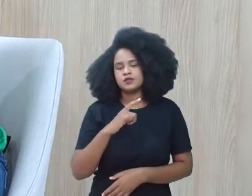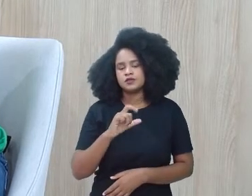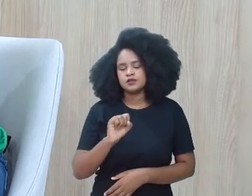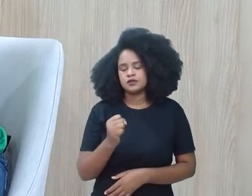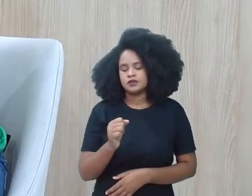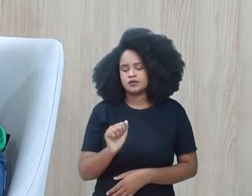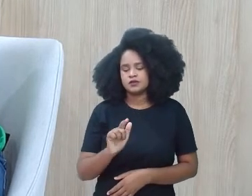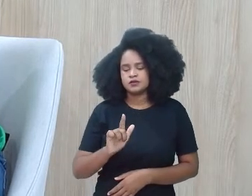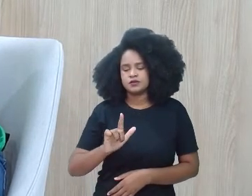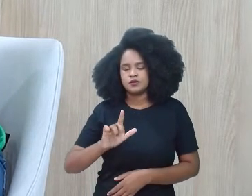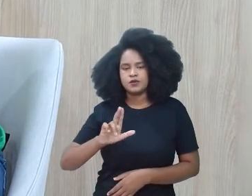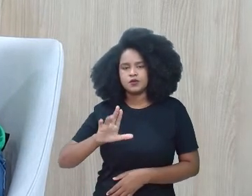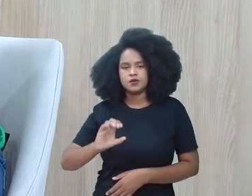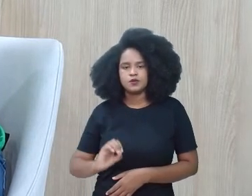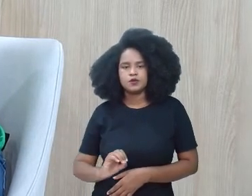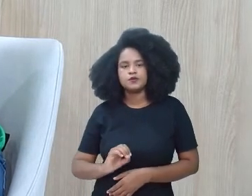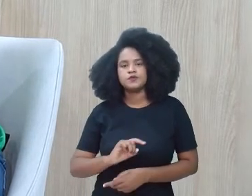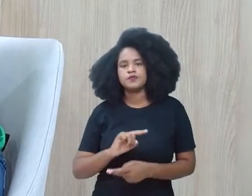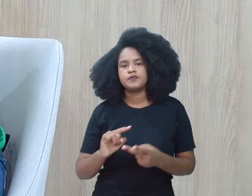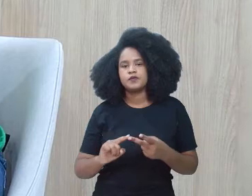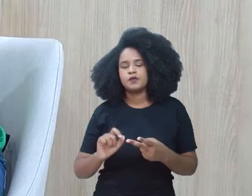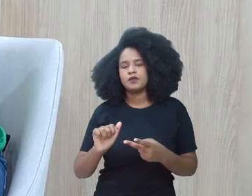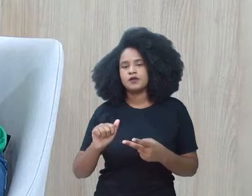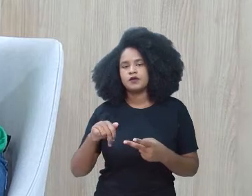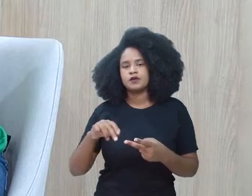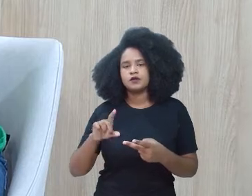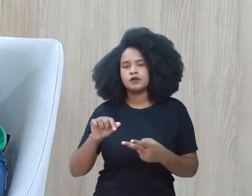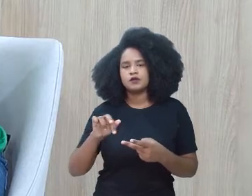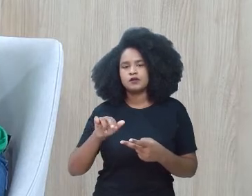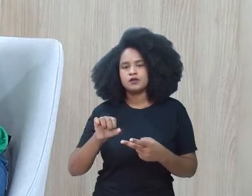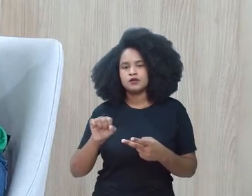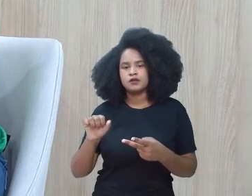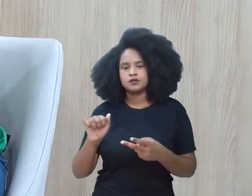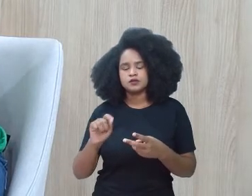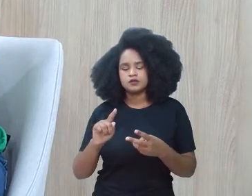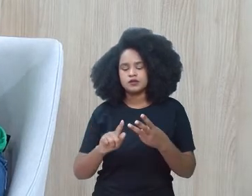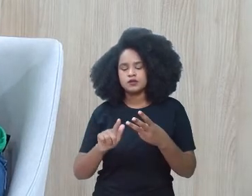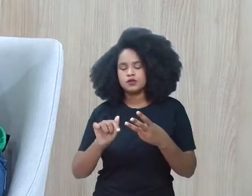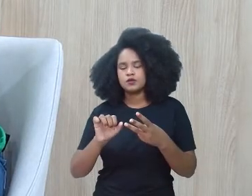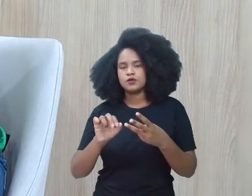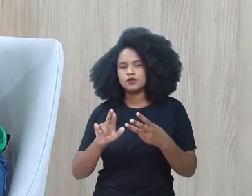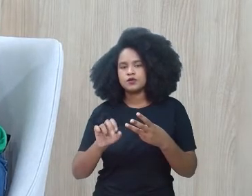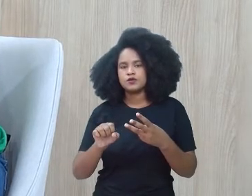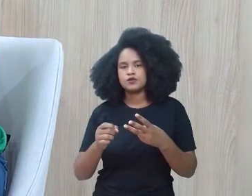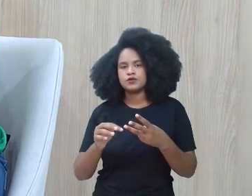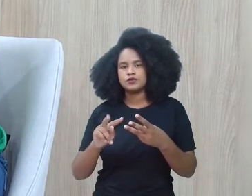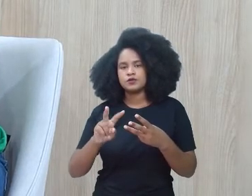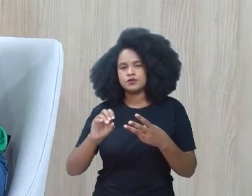para Andresa, Gustavo, acho que é Davi,